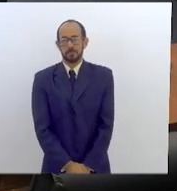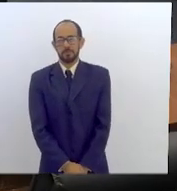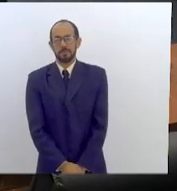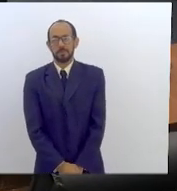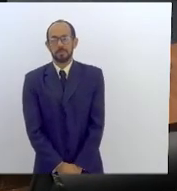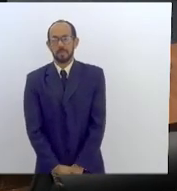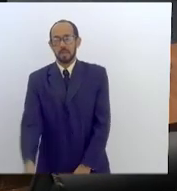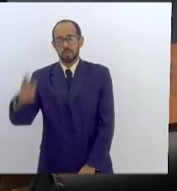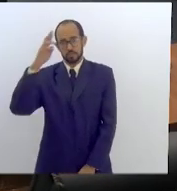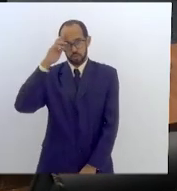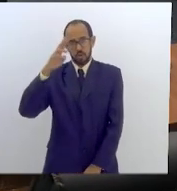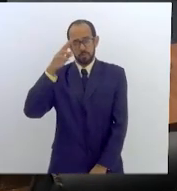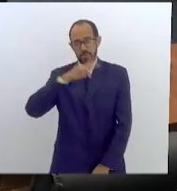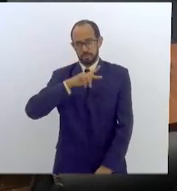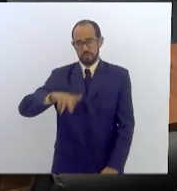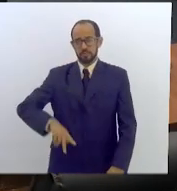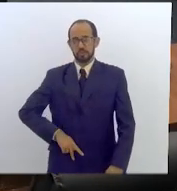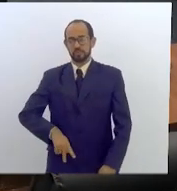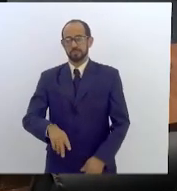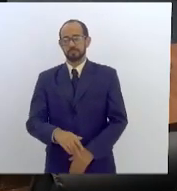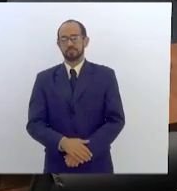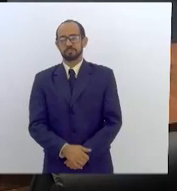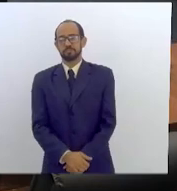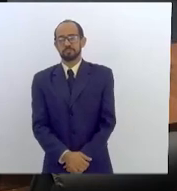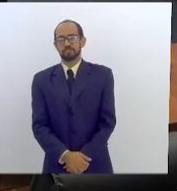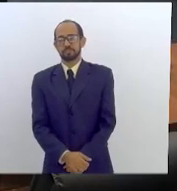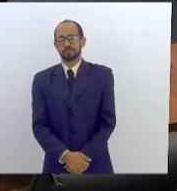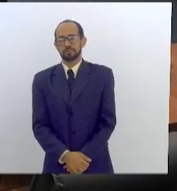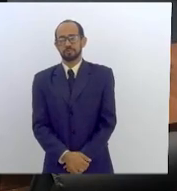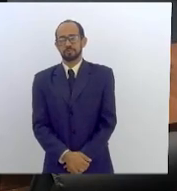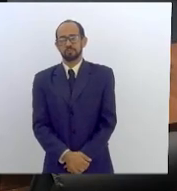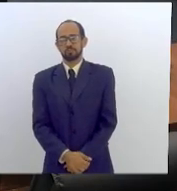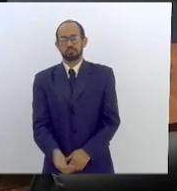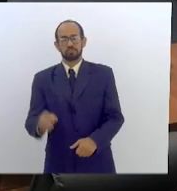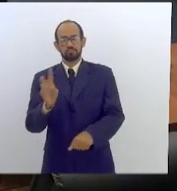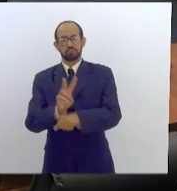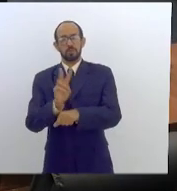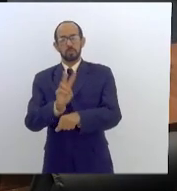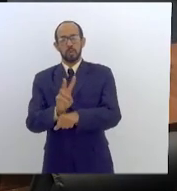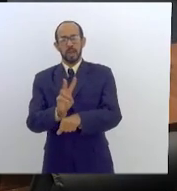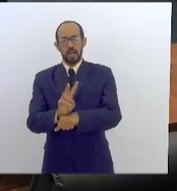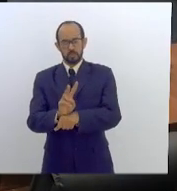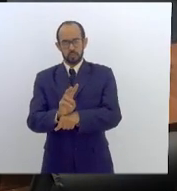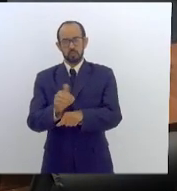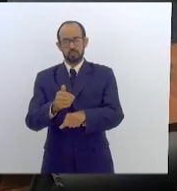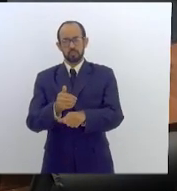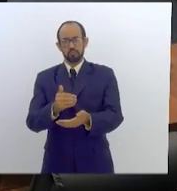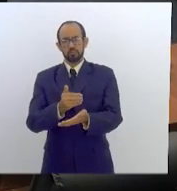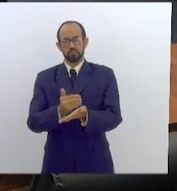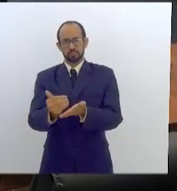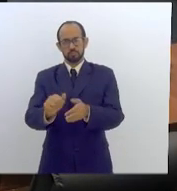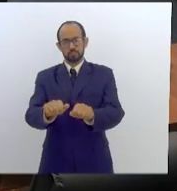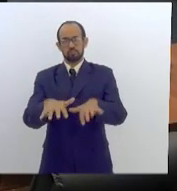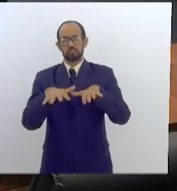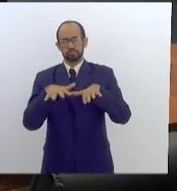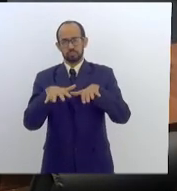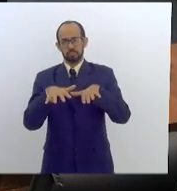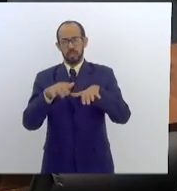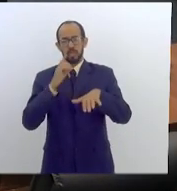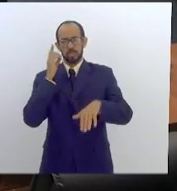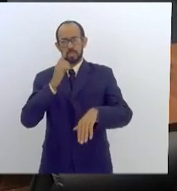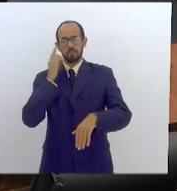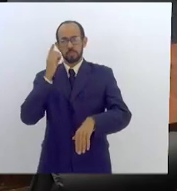senhor presidente em exercício do expediente Inicial Deputado